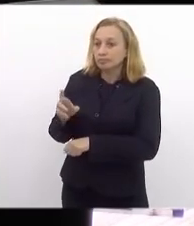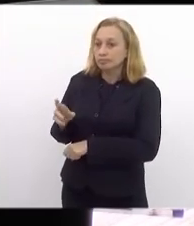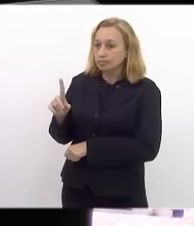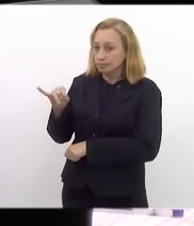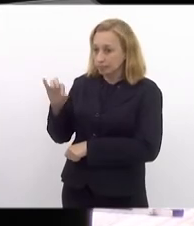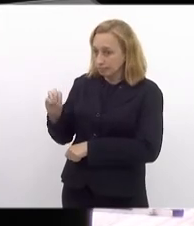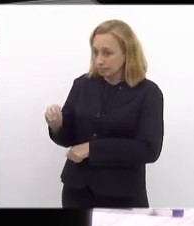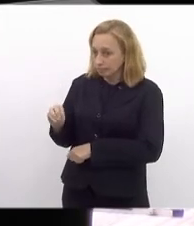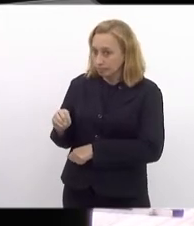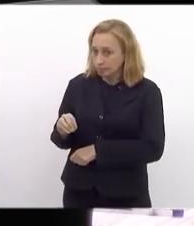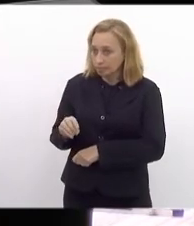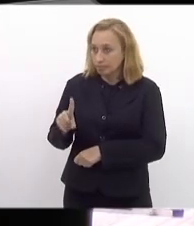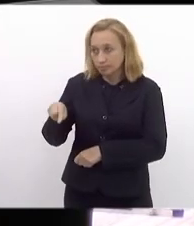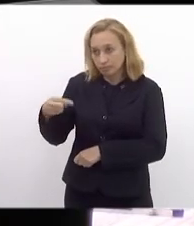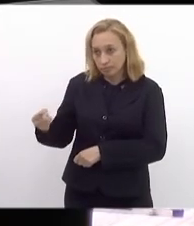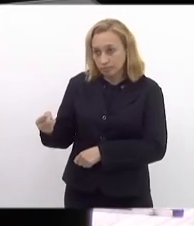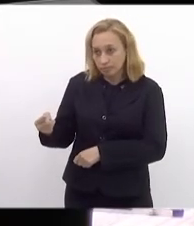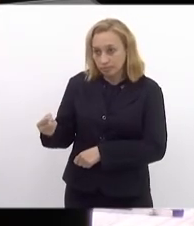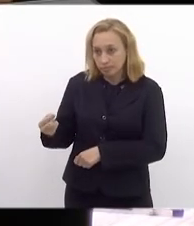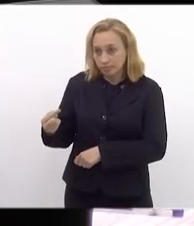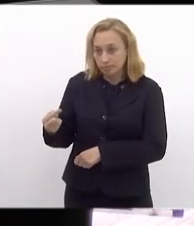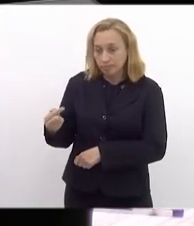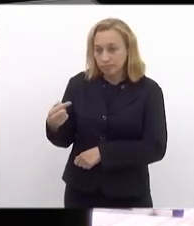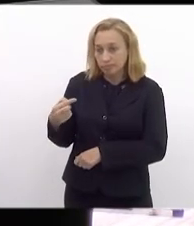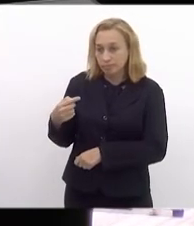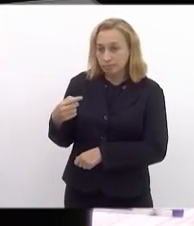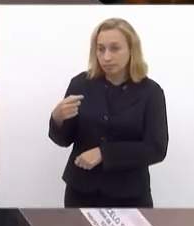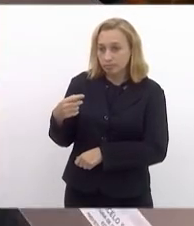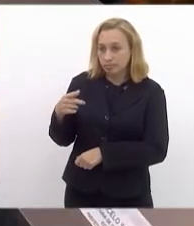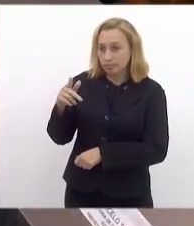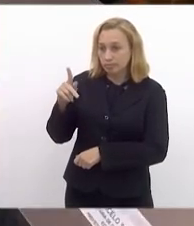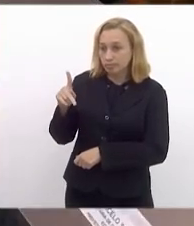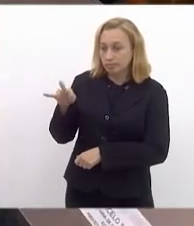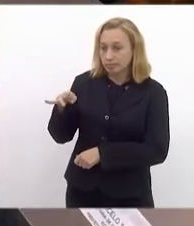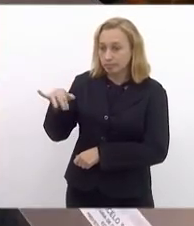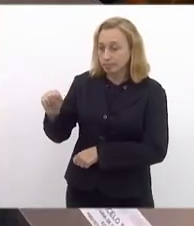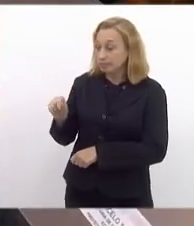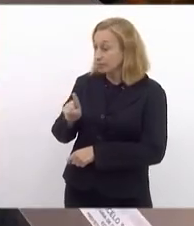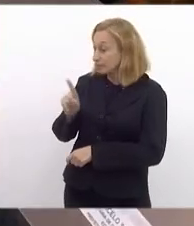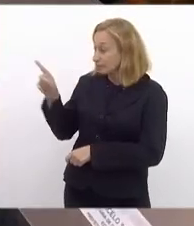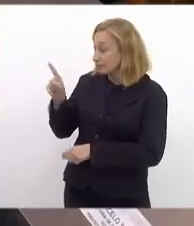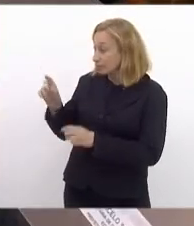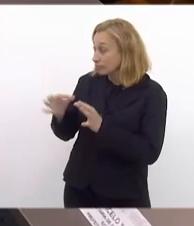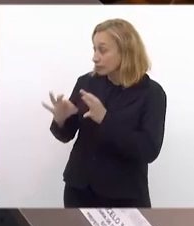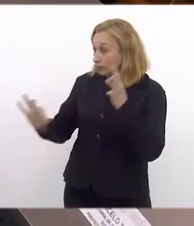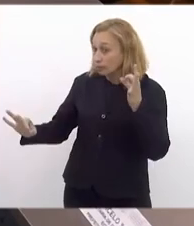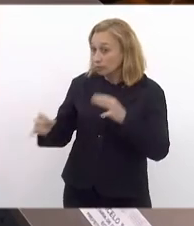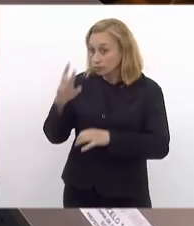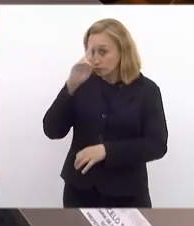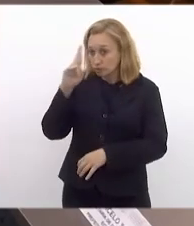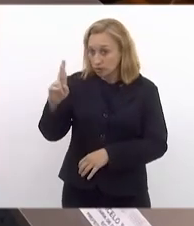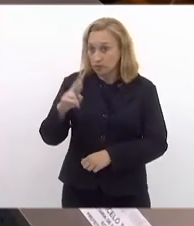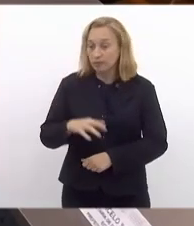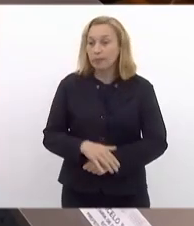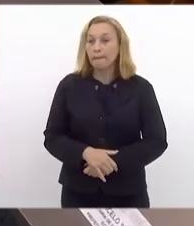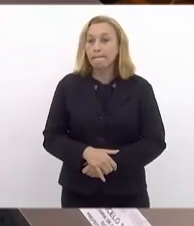Celino da próxima vez eu botar a Priscila lá na ponta não vai ficar perto do senhor